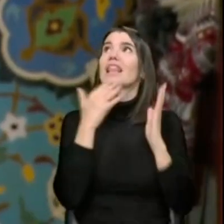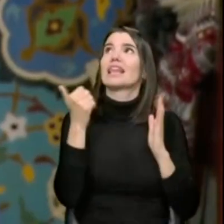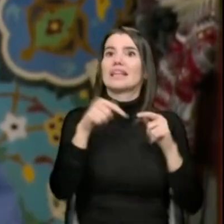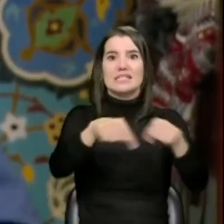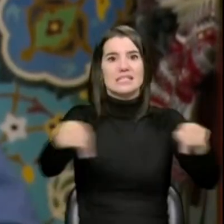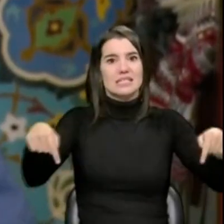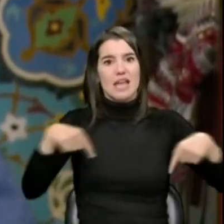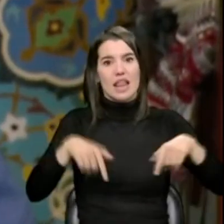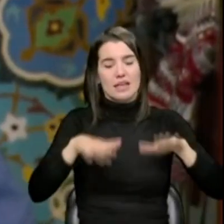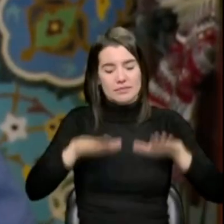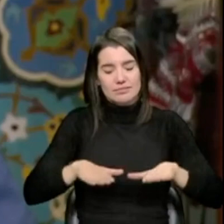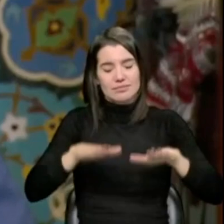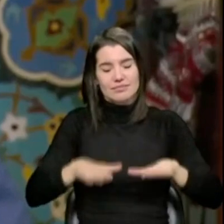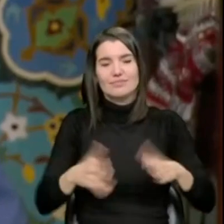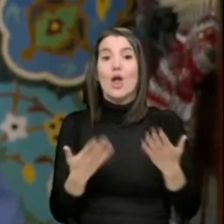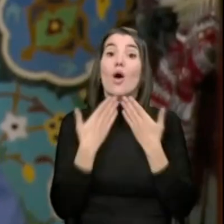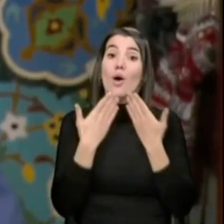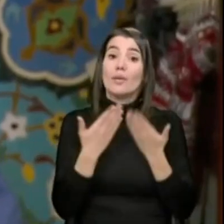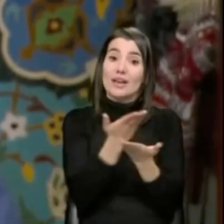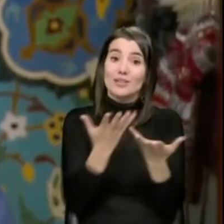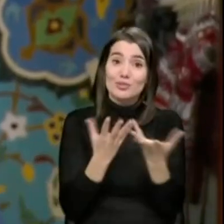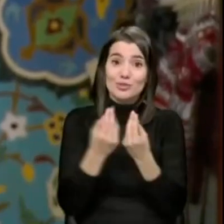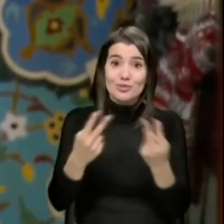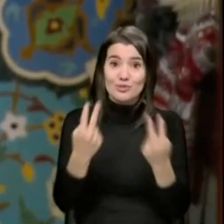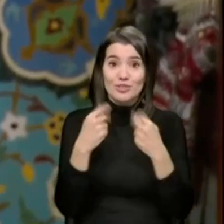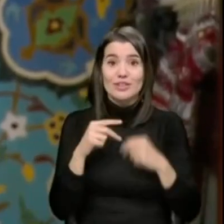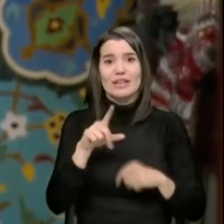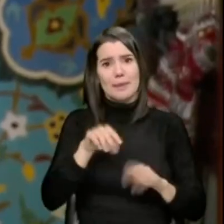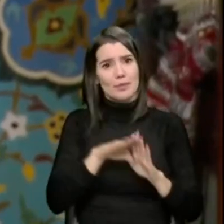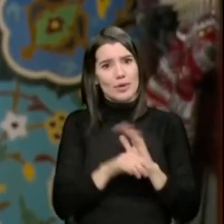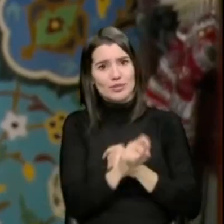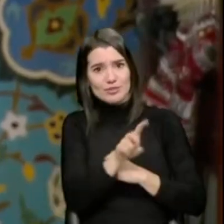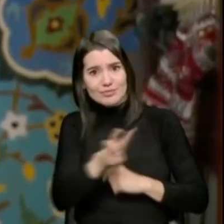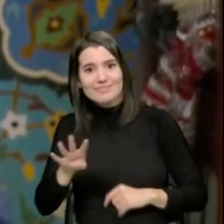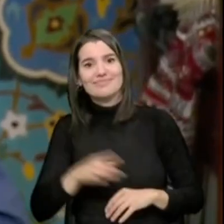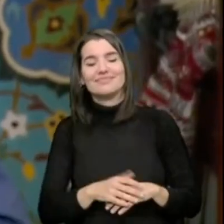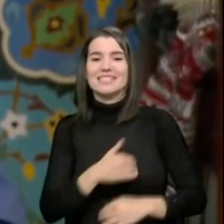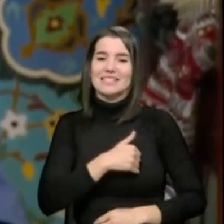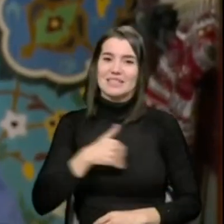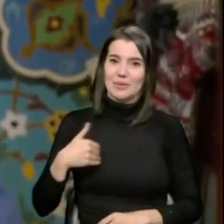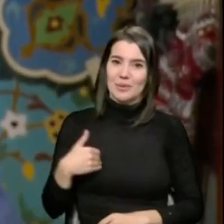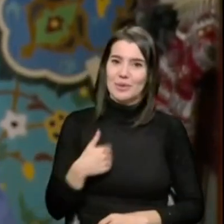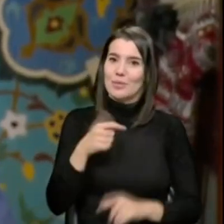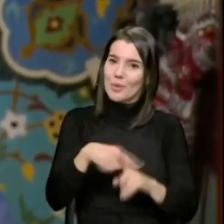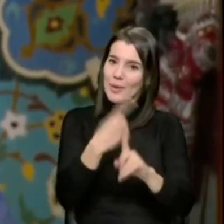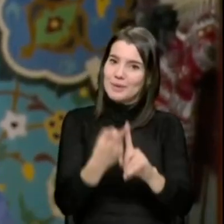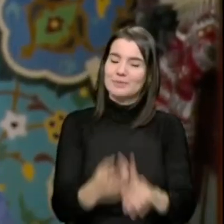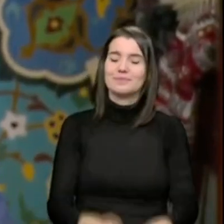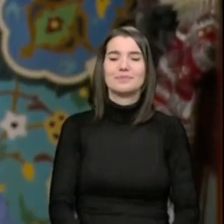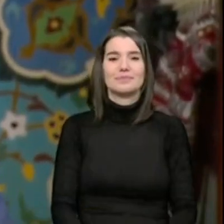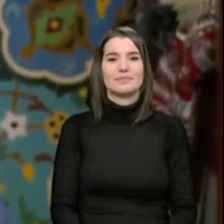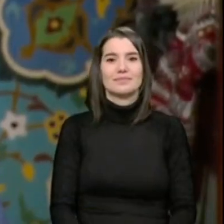oração. Obrigado por terem estado connosco também nestes 3 programas. Saúde e um bom ano.